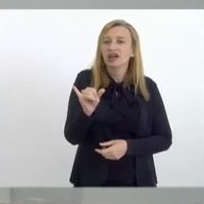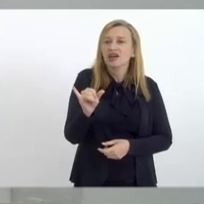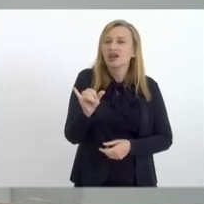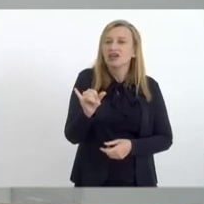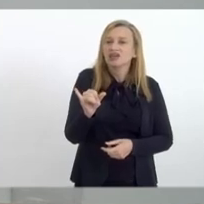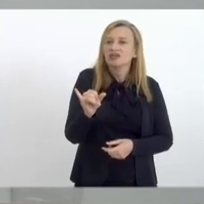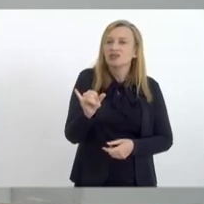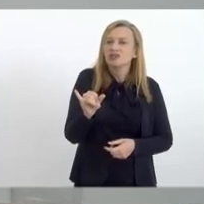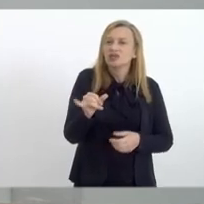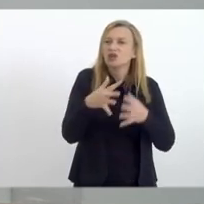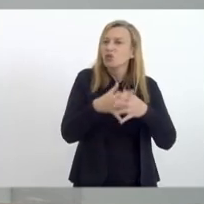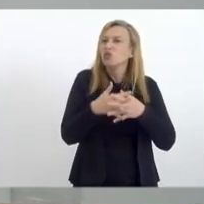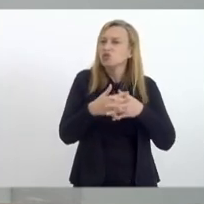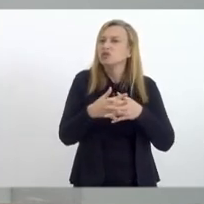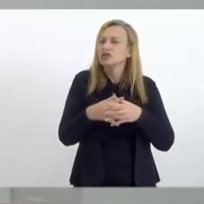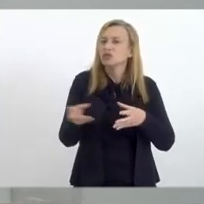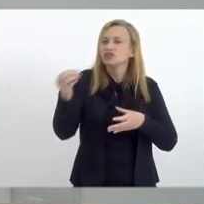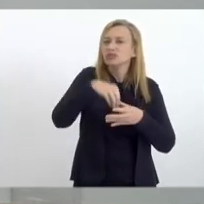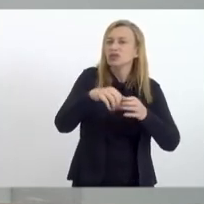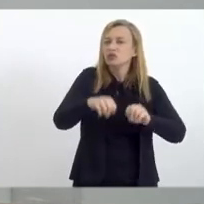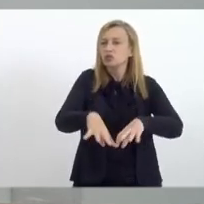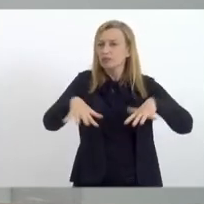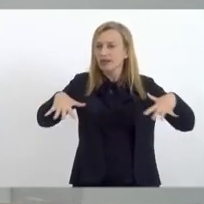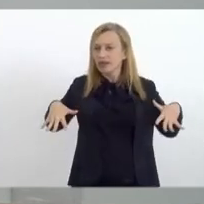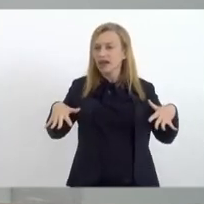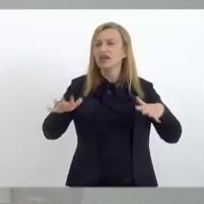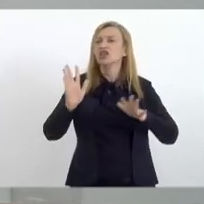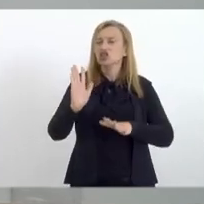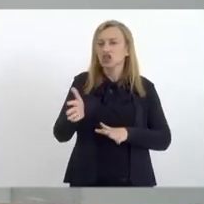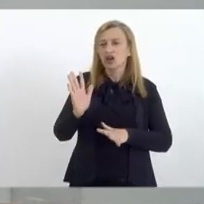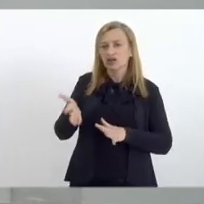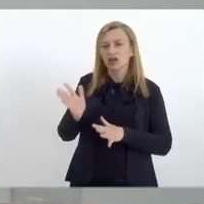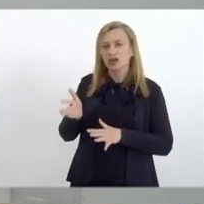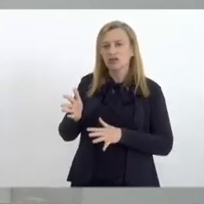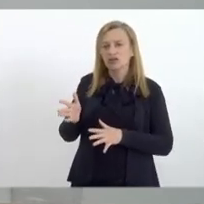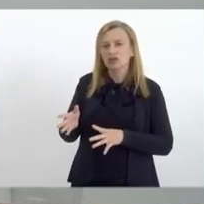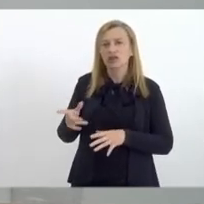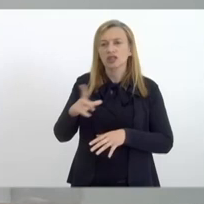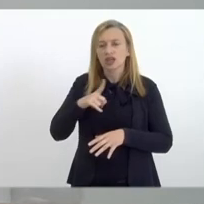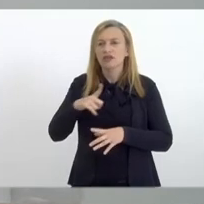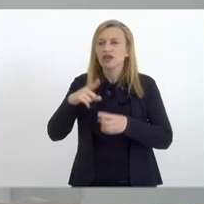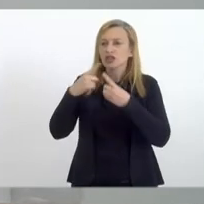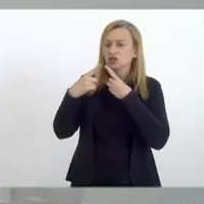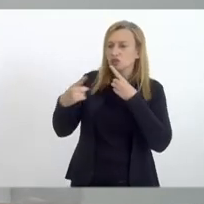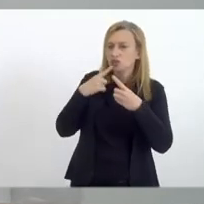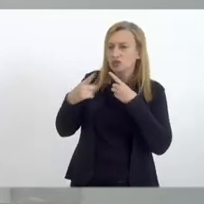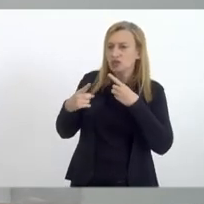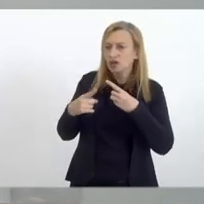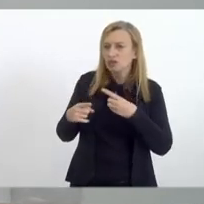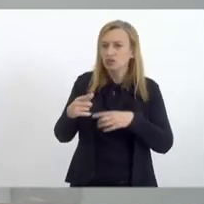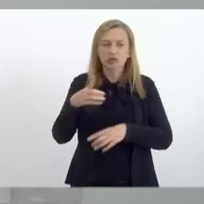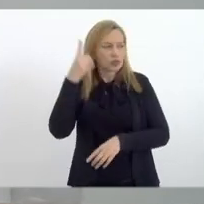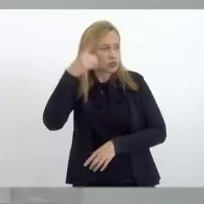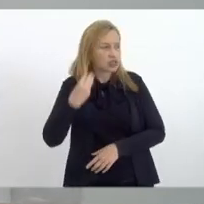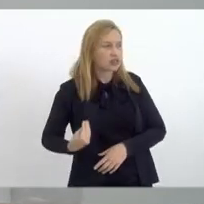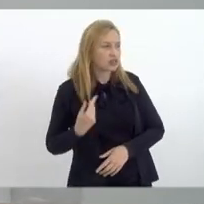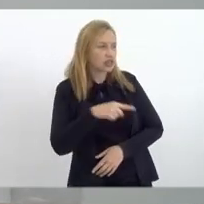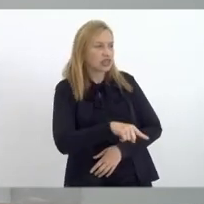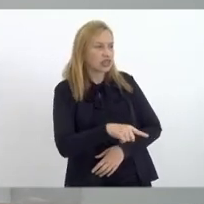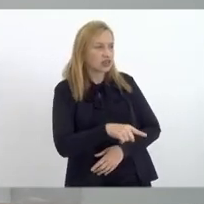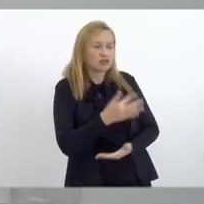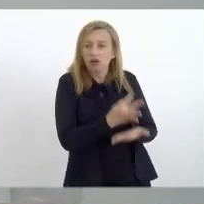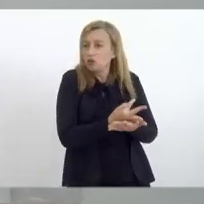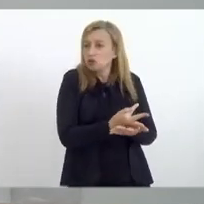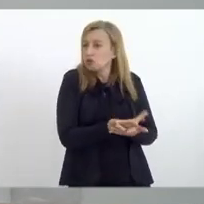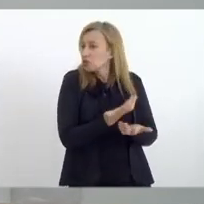muito alvoroço no plenário. Uma vez que já foi enfrentada a discussão, e o deputado que não está aqui, porque não quer estar aqui, porque